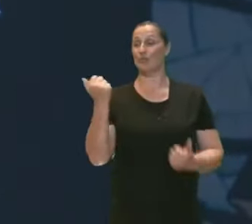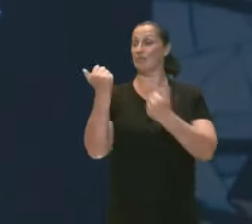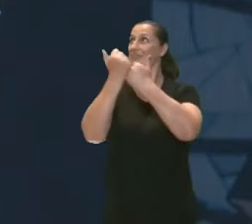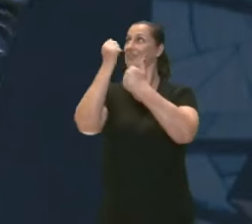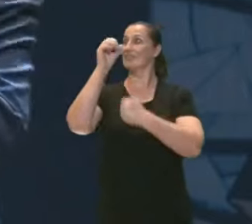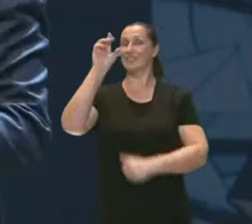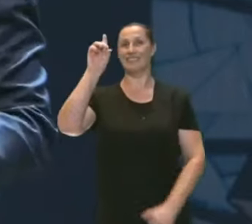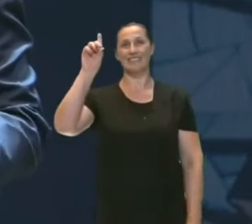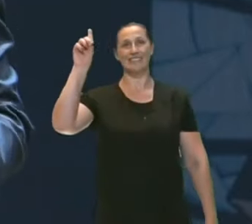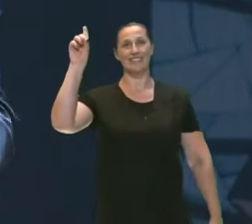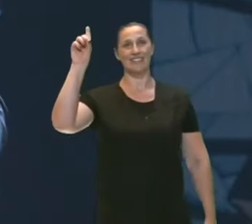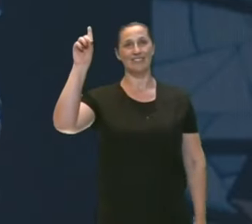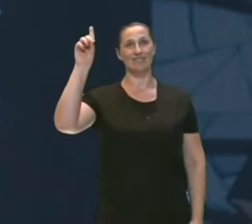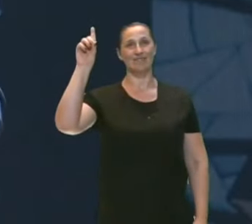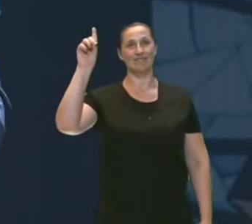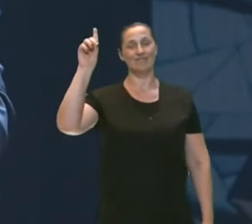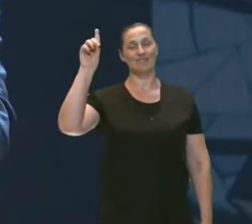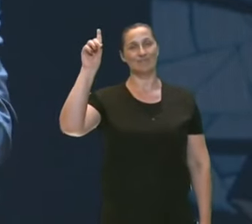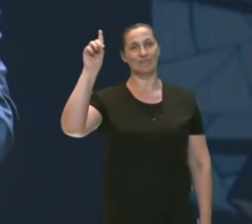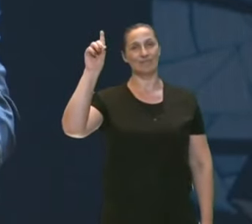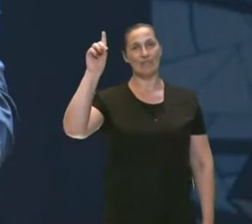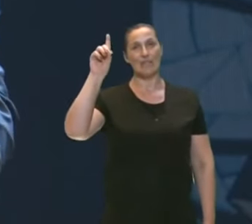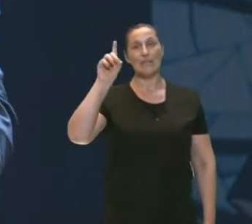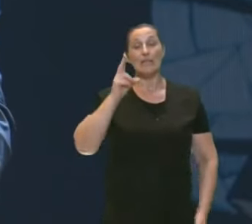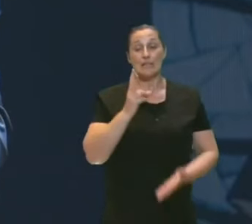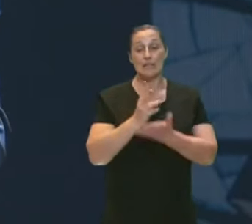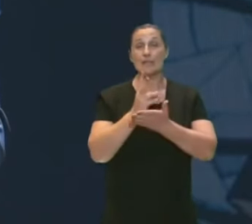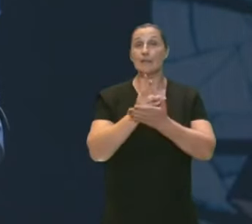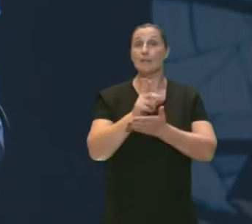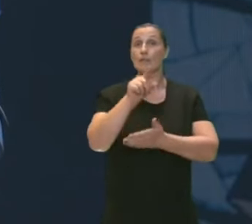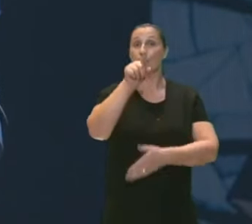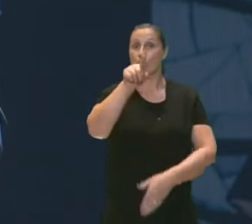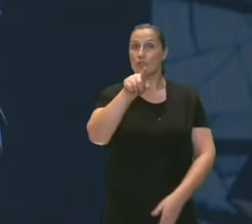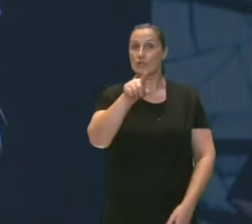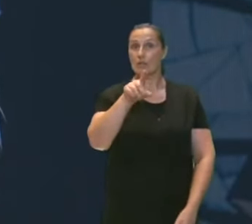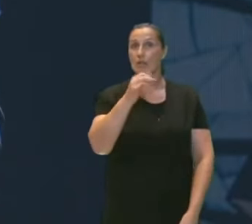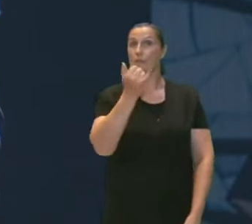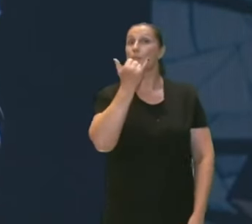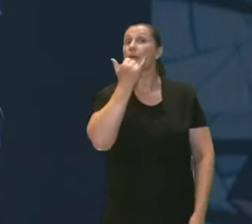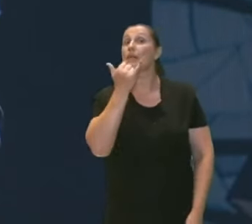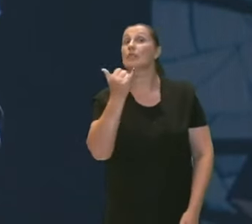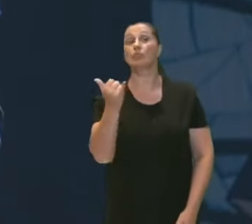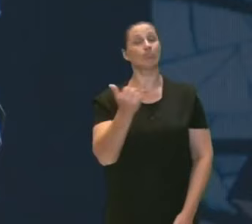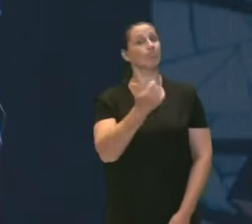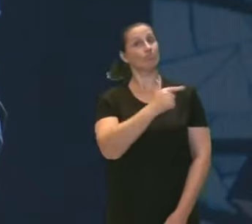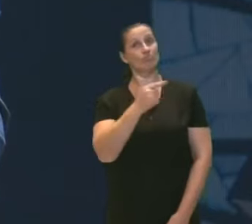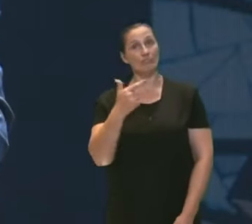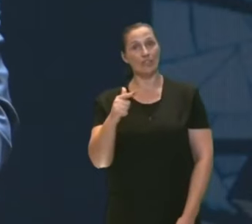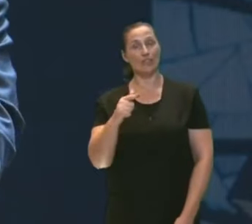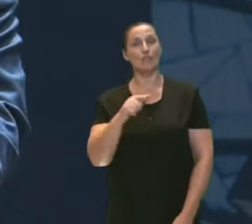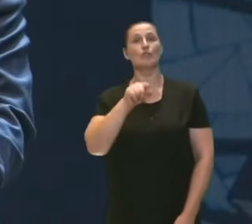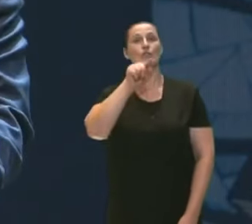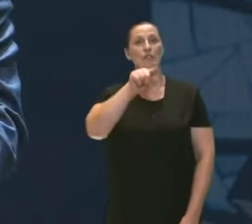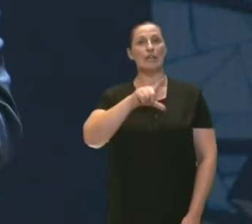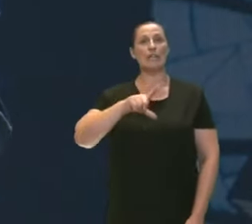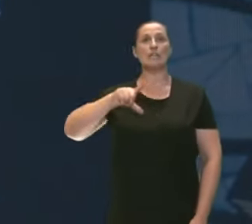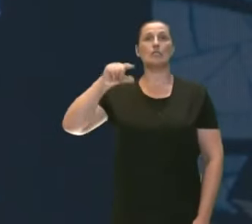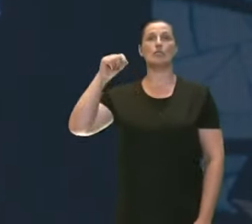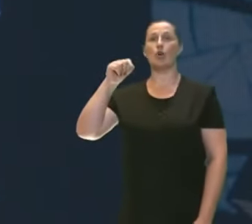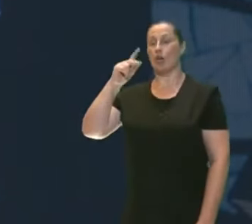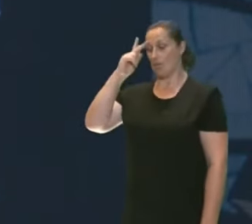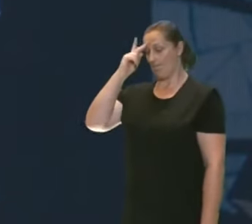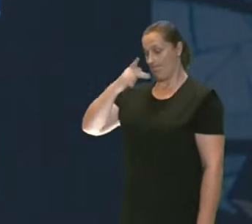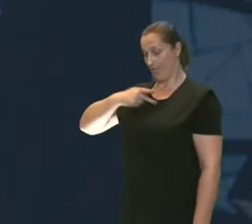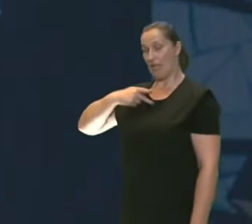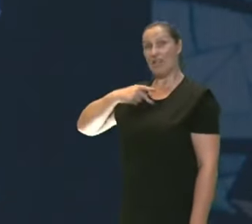Deus. Toda vez que você não perdoa, você escolhe ficar no lugar de Deus. Ou seja, você se torna Deus da